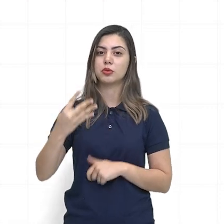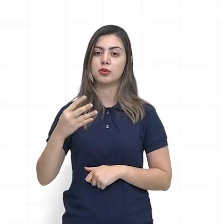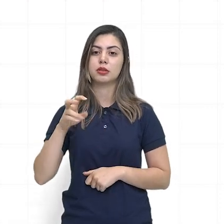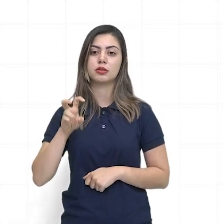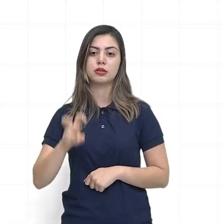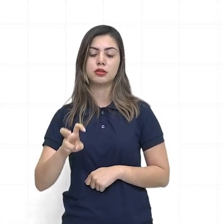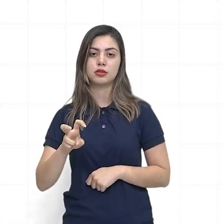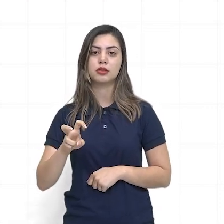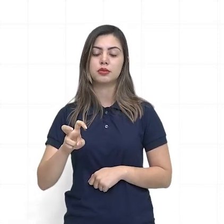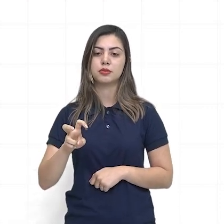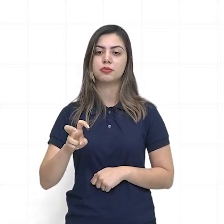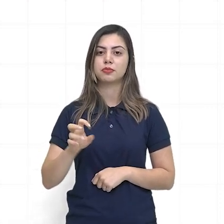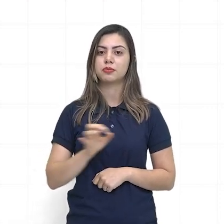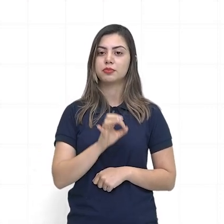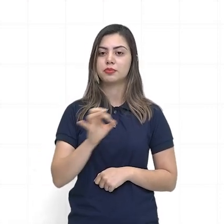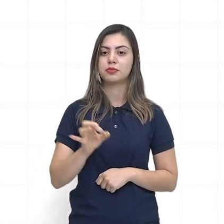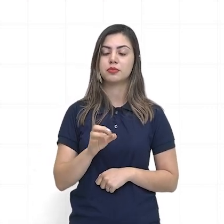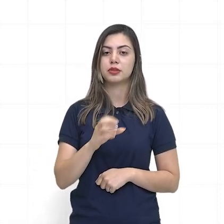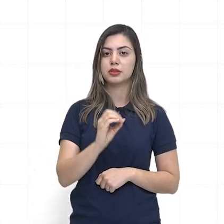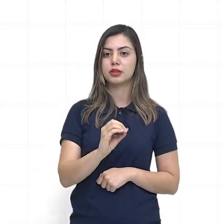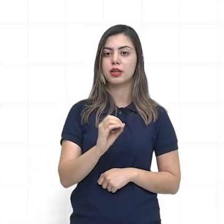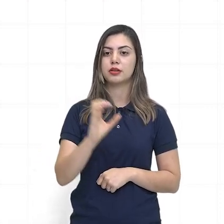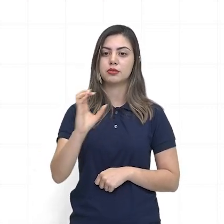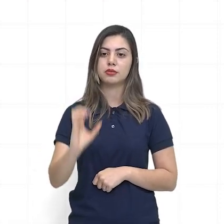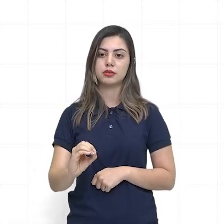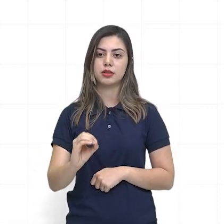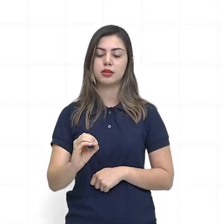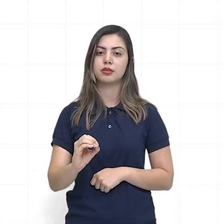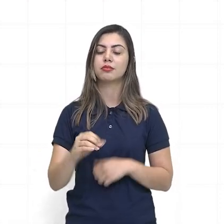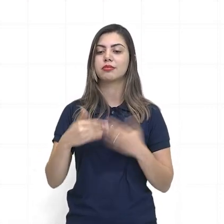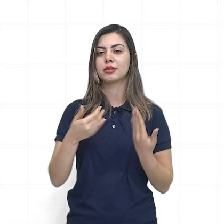4, 20. 0, 0. Ó,